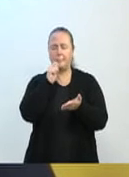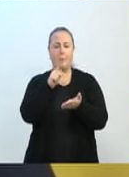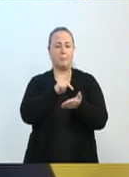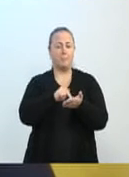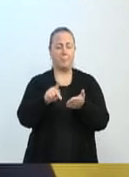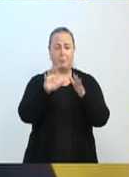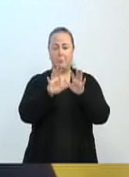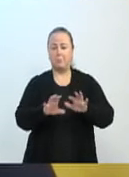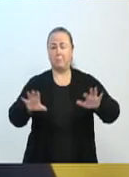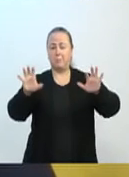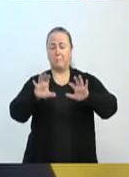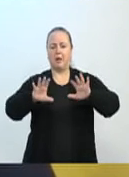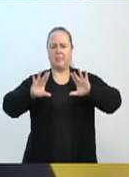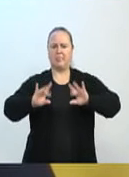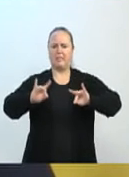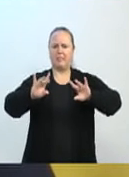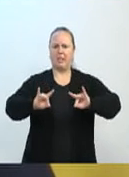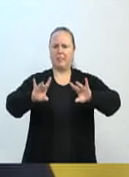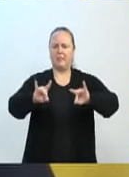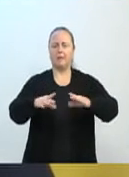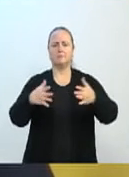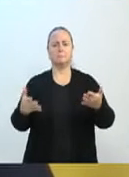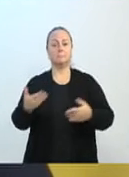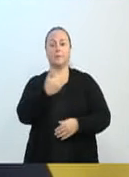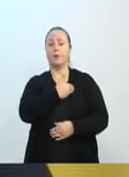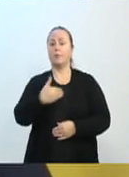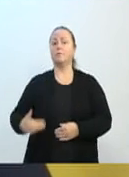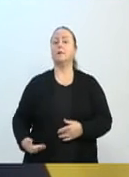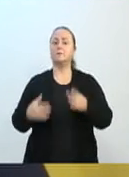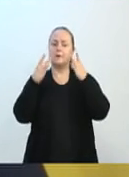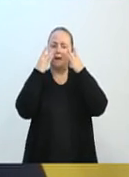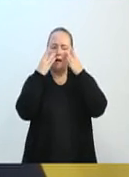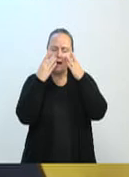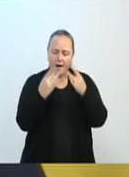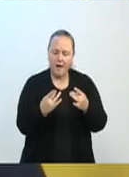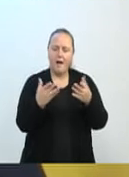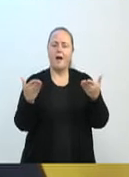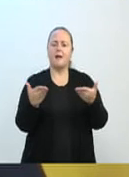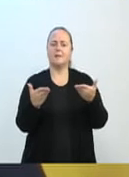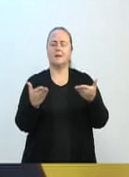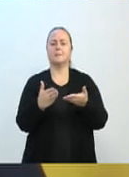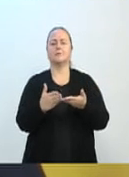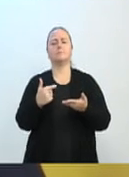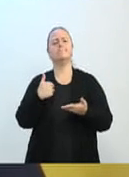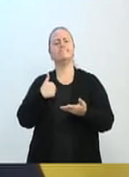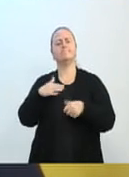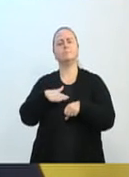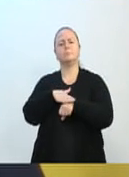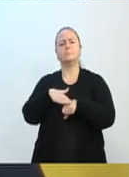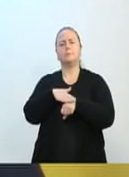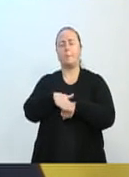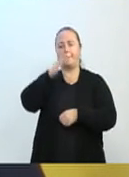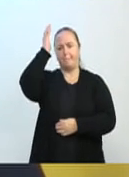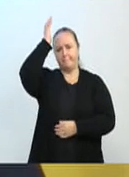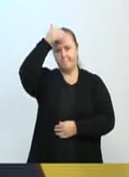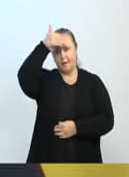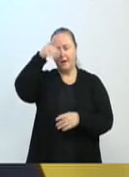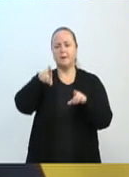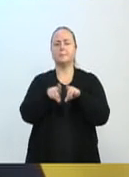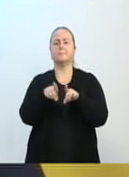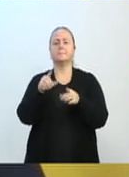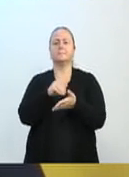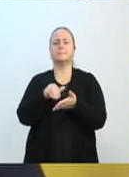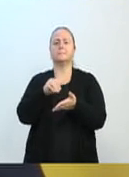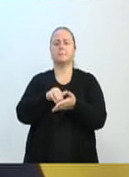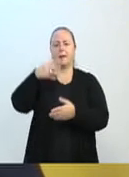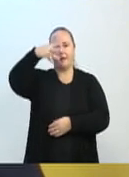governo tem feito uma atenção com relação a isso e agora Conversei bastante com Prefeito Mário agora temos secretário Matias que está